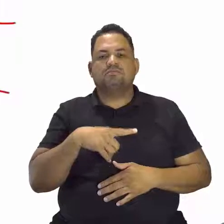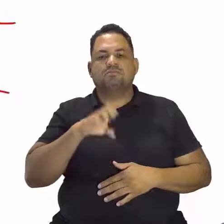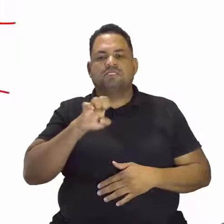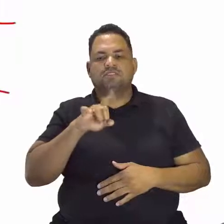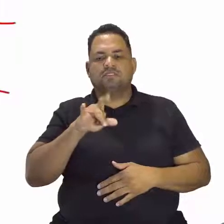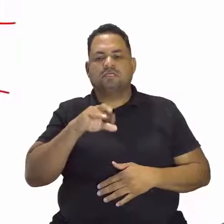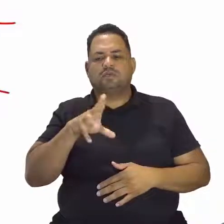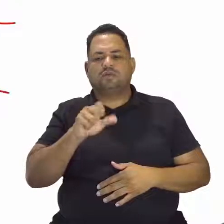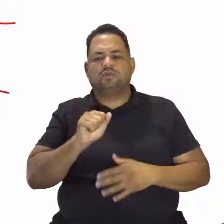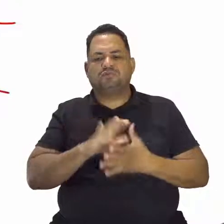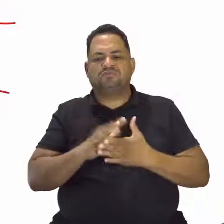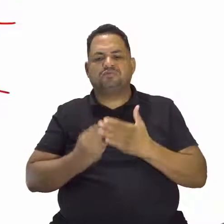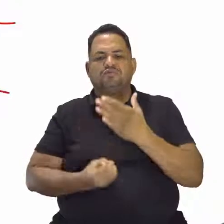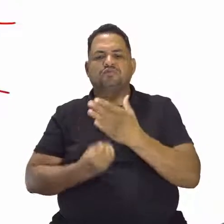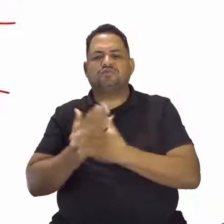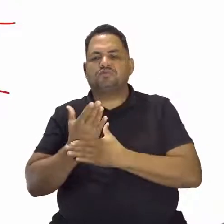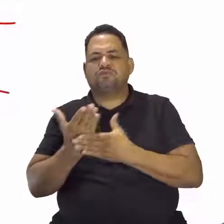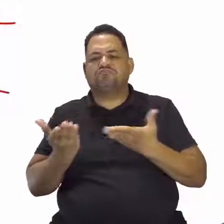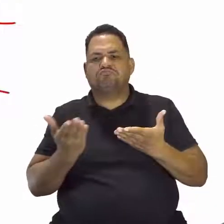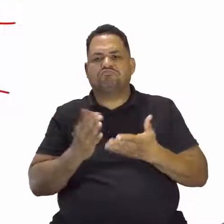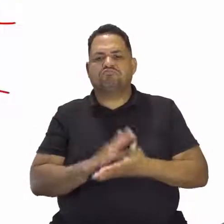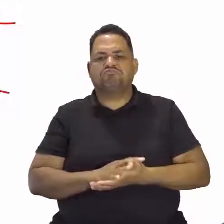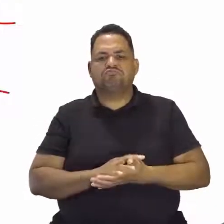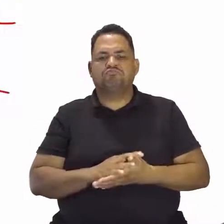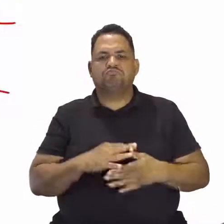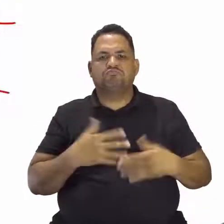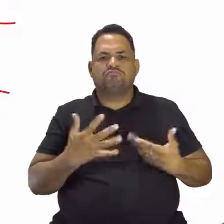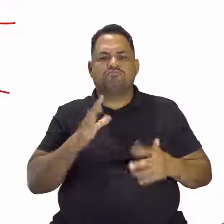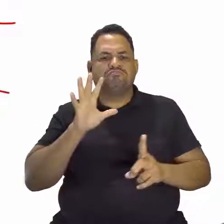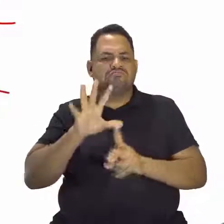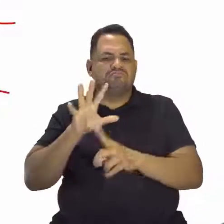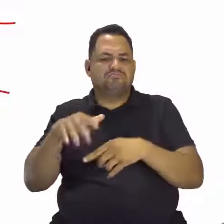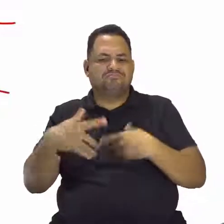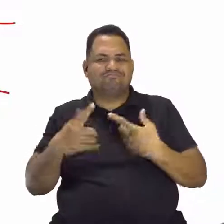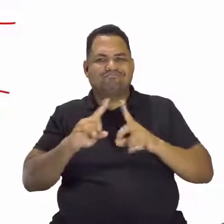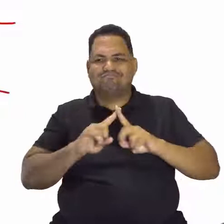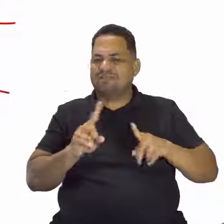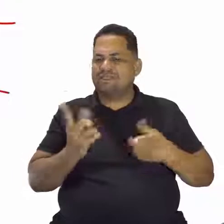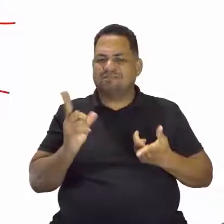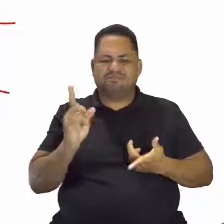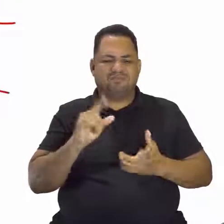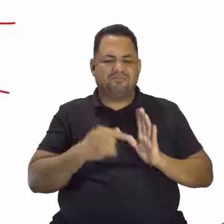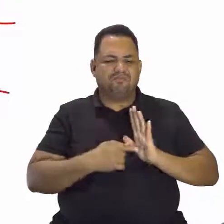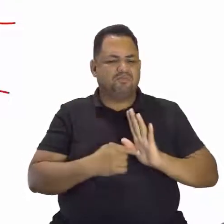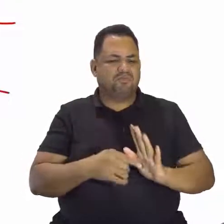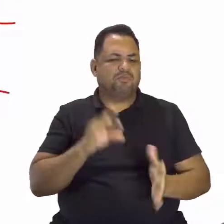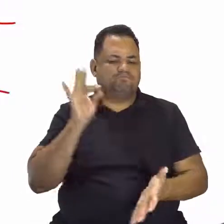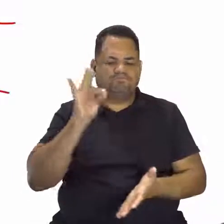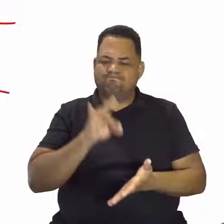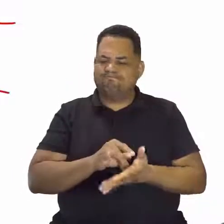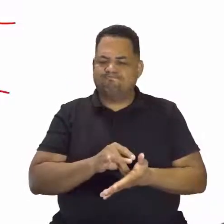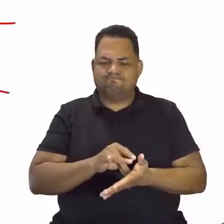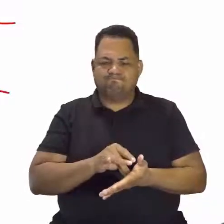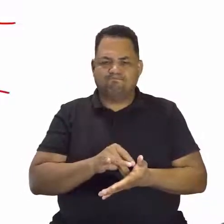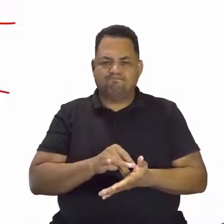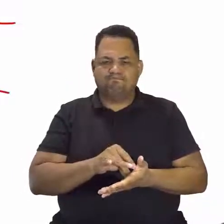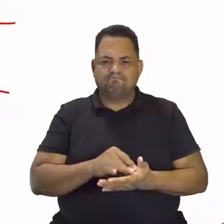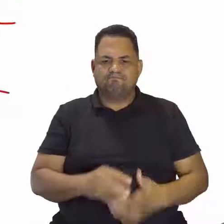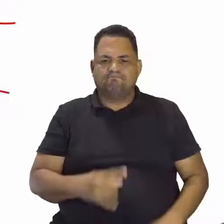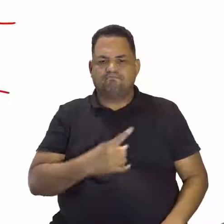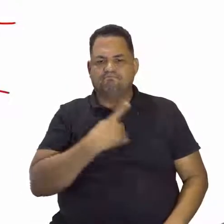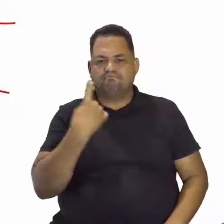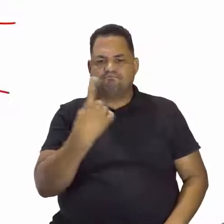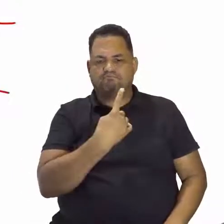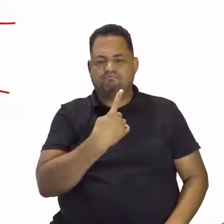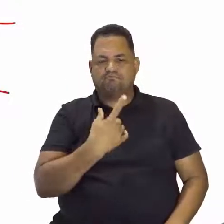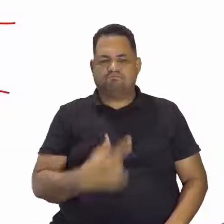criado para nós, que nem sempre condiz, na maioria das vezes não condiz com o que nós